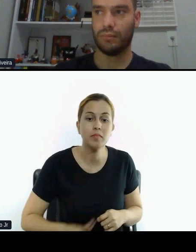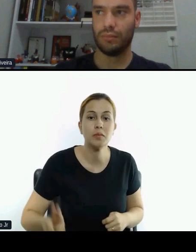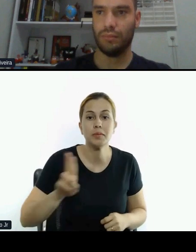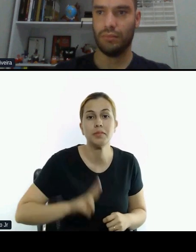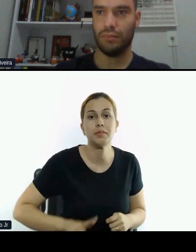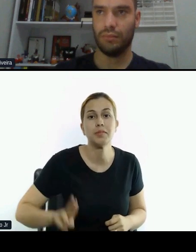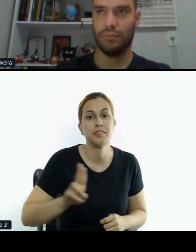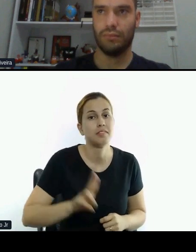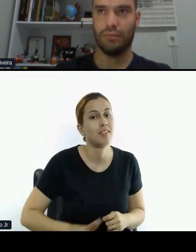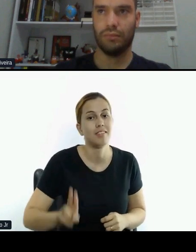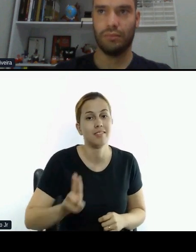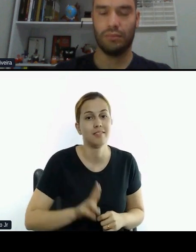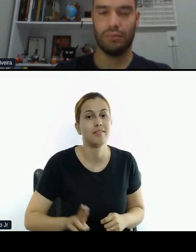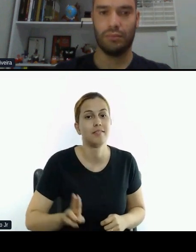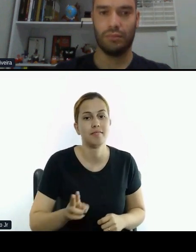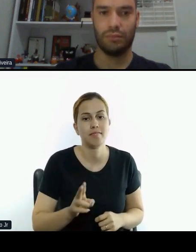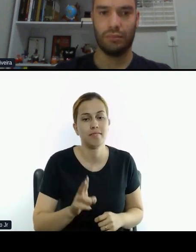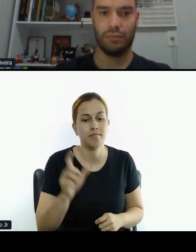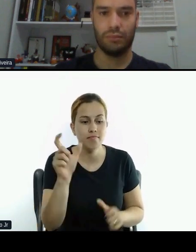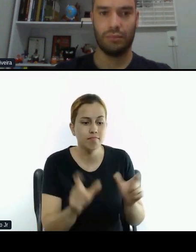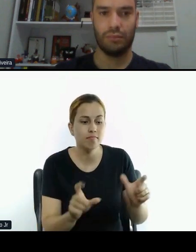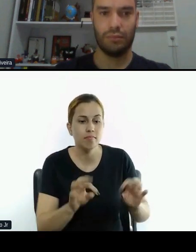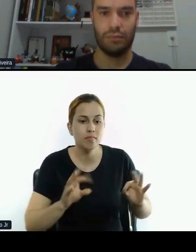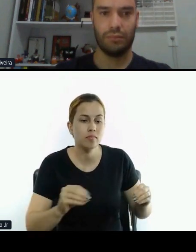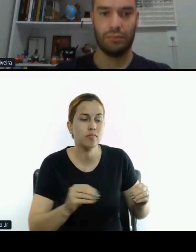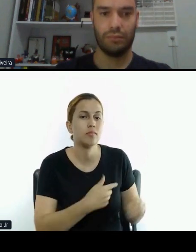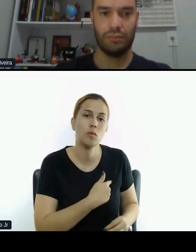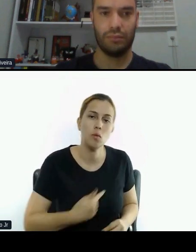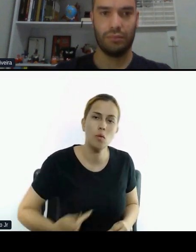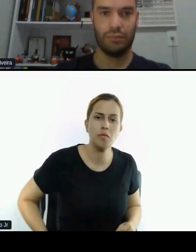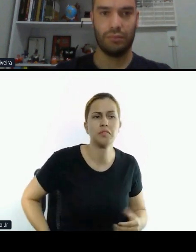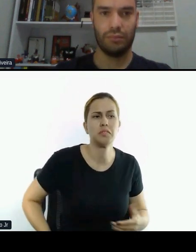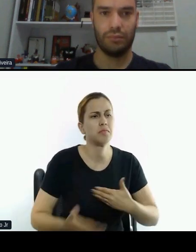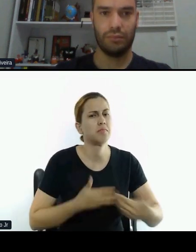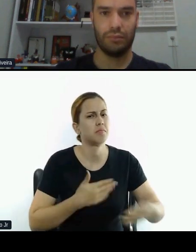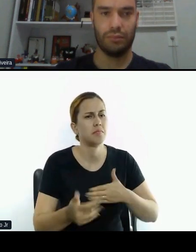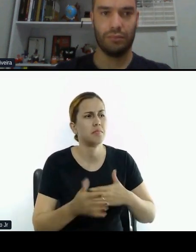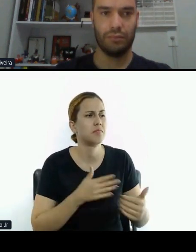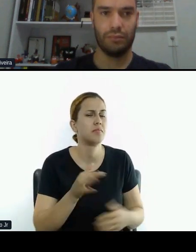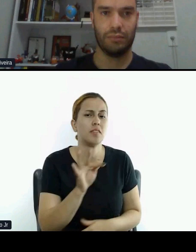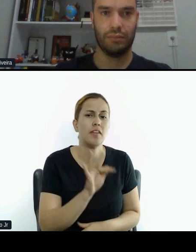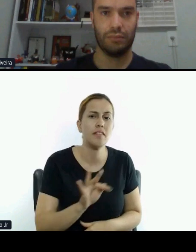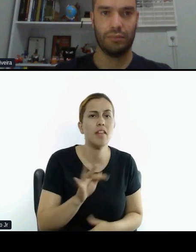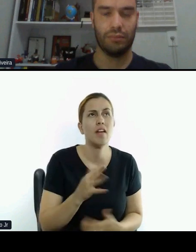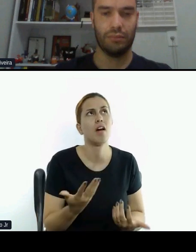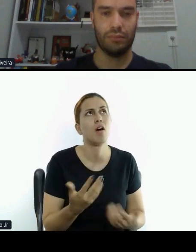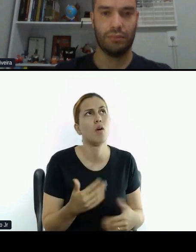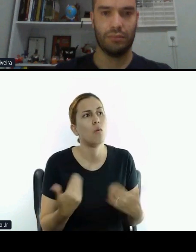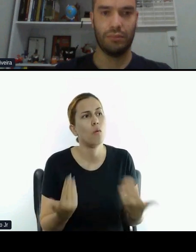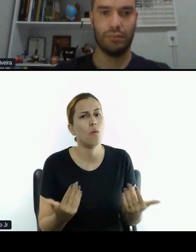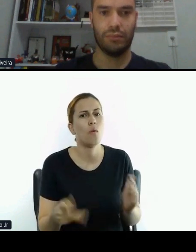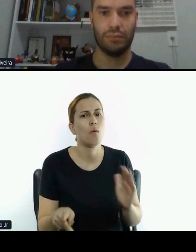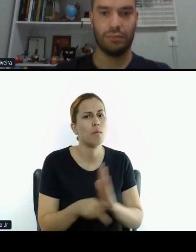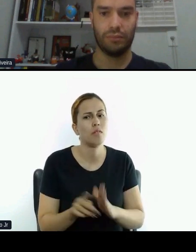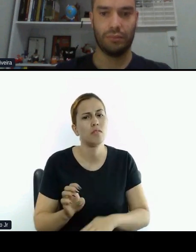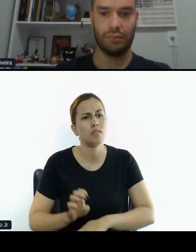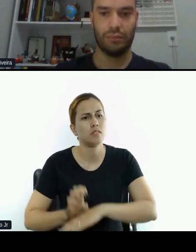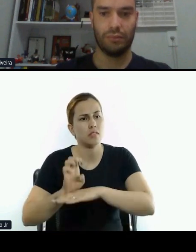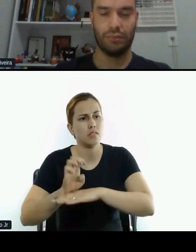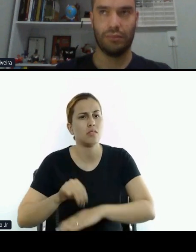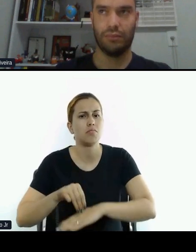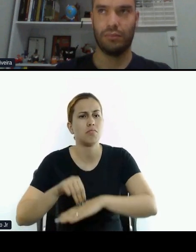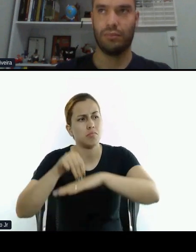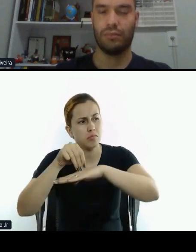pelas soluções de governo, tanto federal como estadual ou municipal que queira